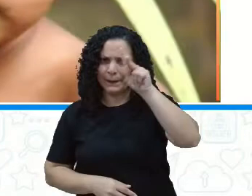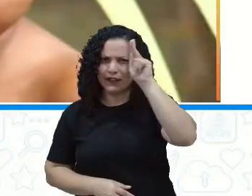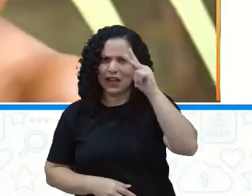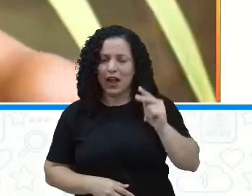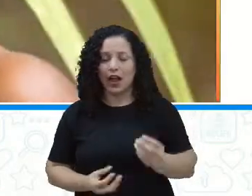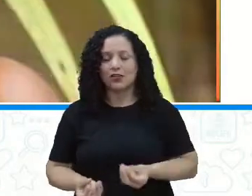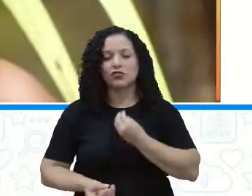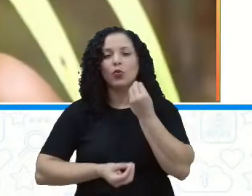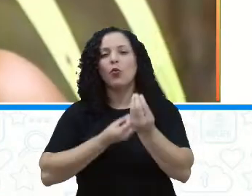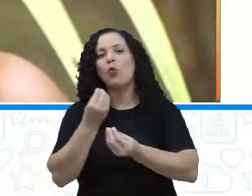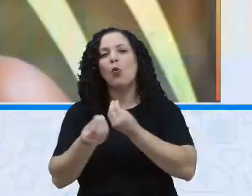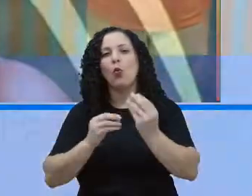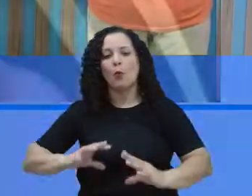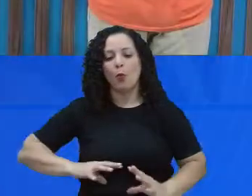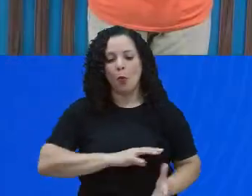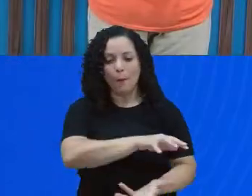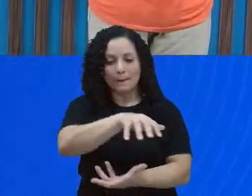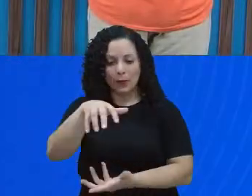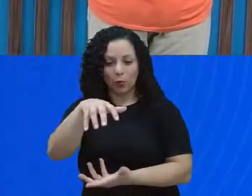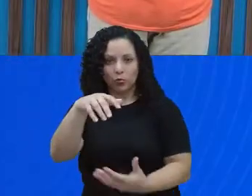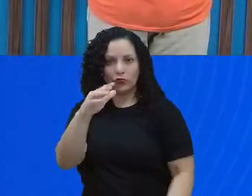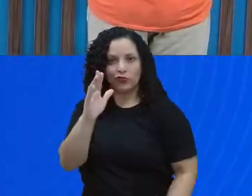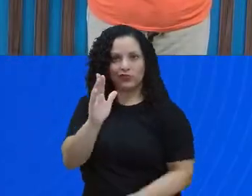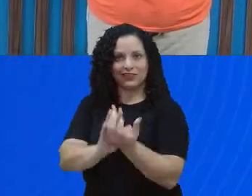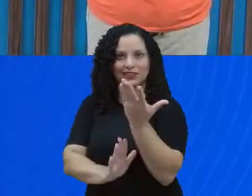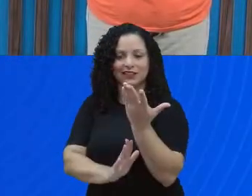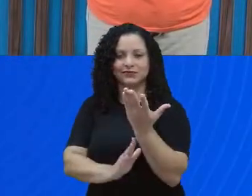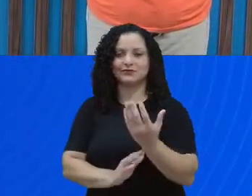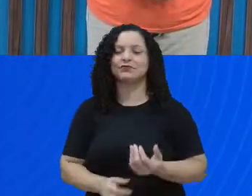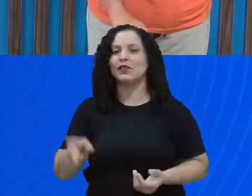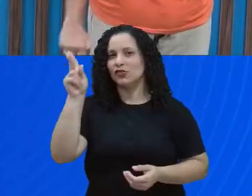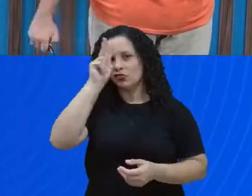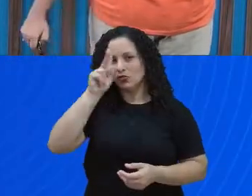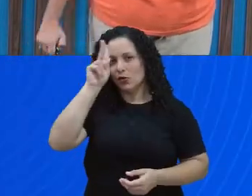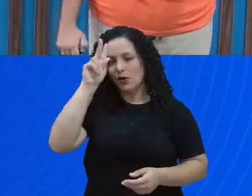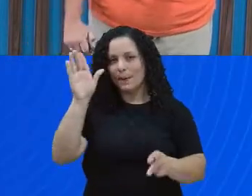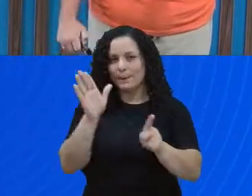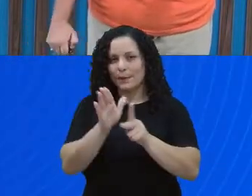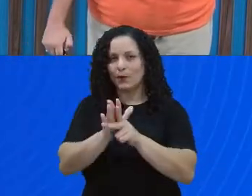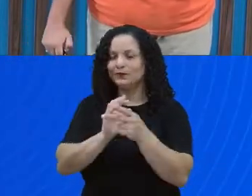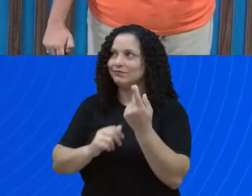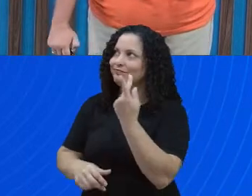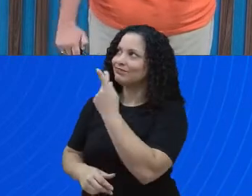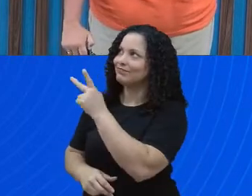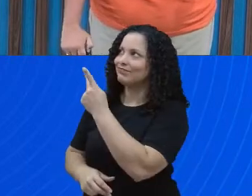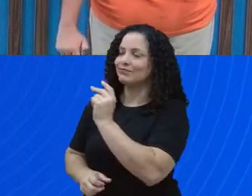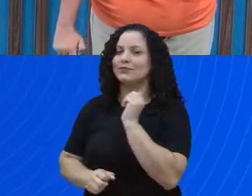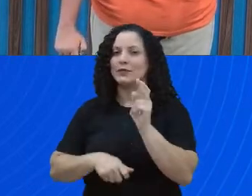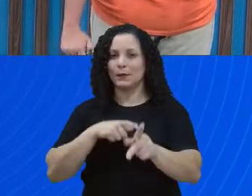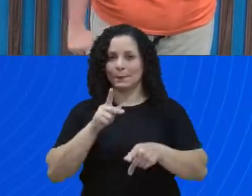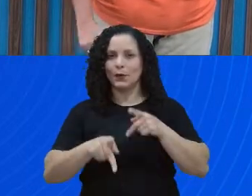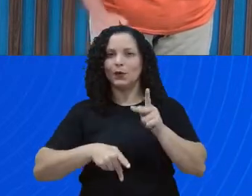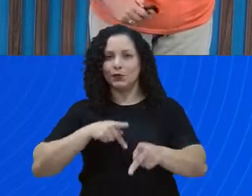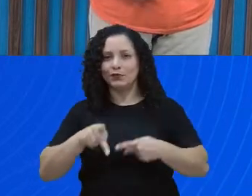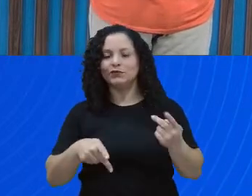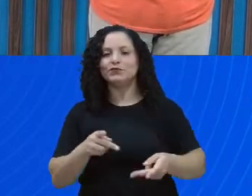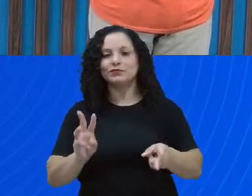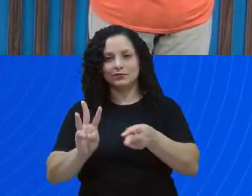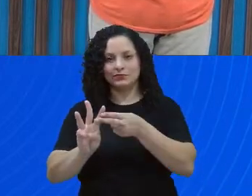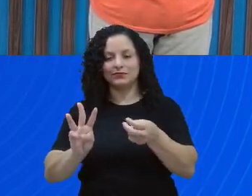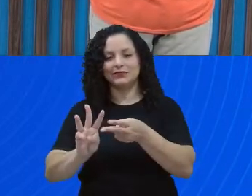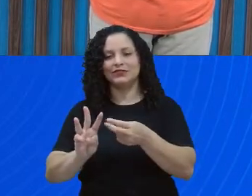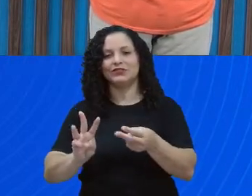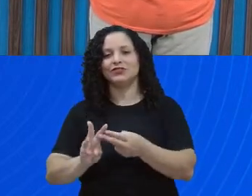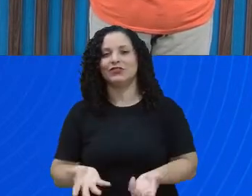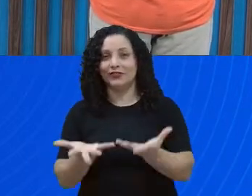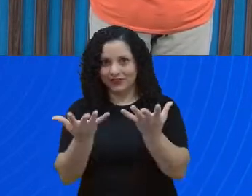mundo, e essa lenda é desse povo que mora na região amazônica, tá bom? Então,